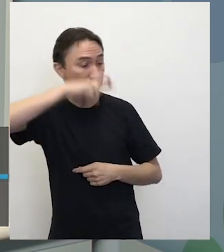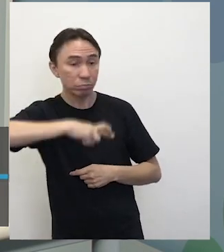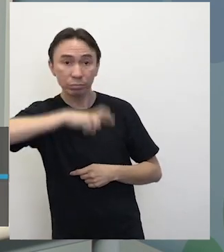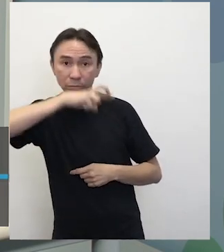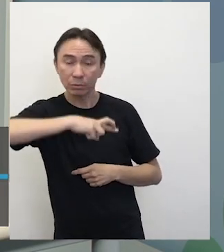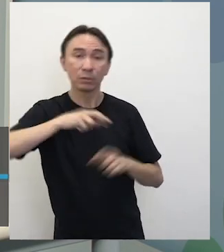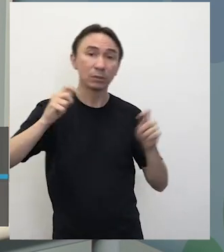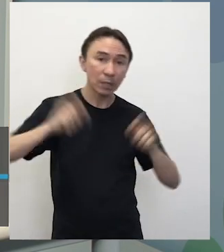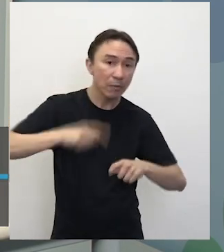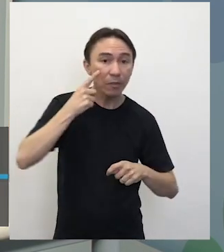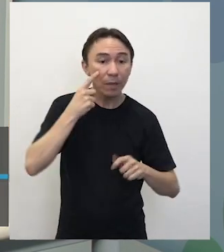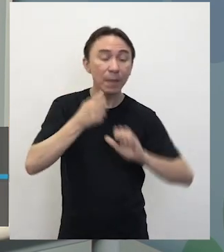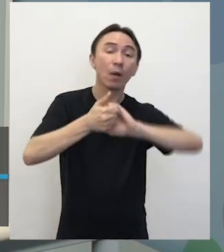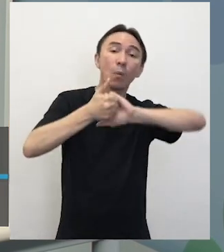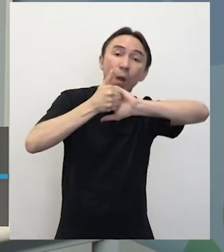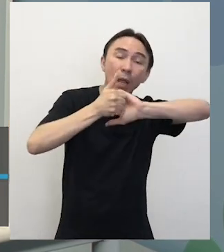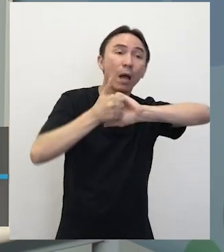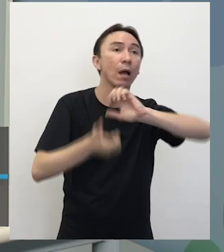a quantidade